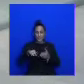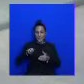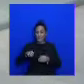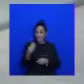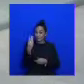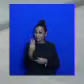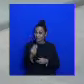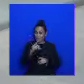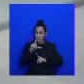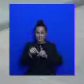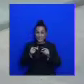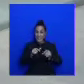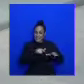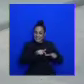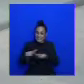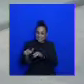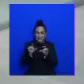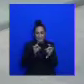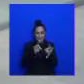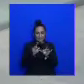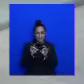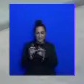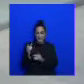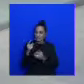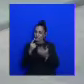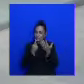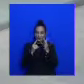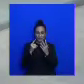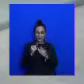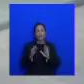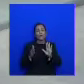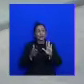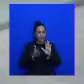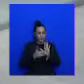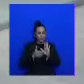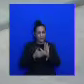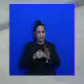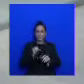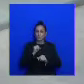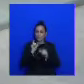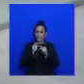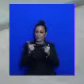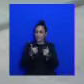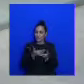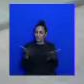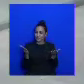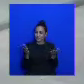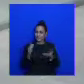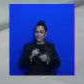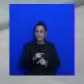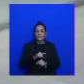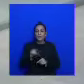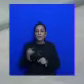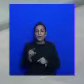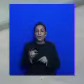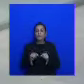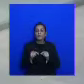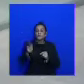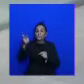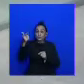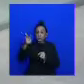sorteios da Mega Sena na Mega Semana de Carnaval. Aposte e boa sorte! Gente,